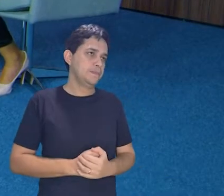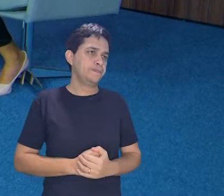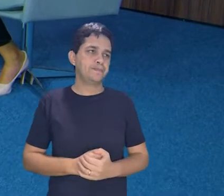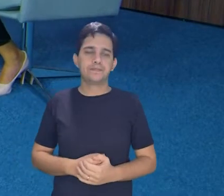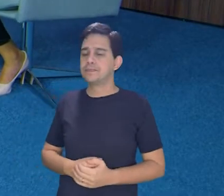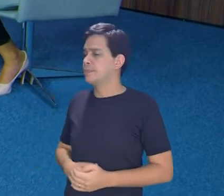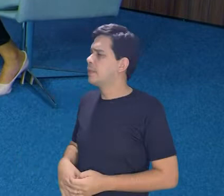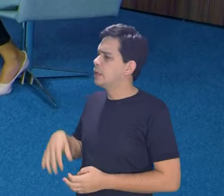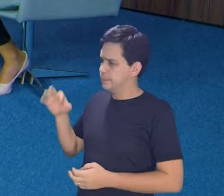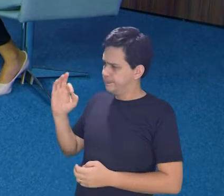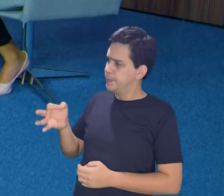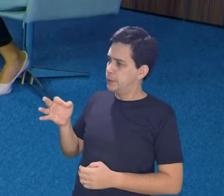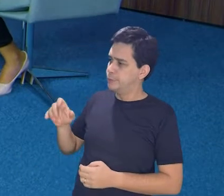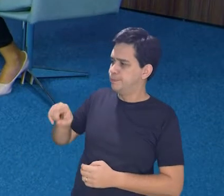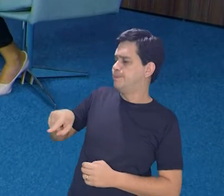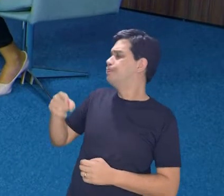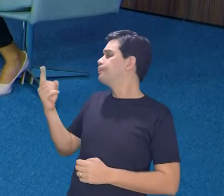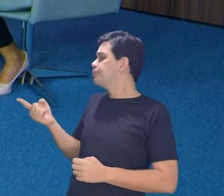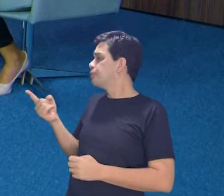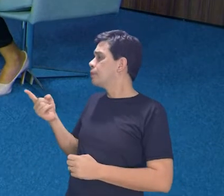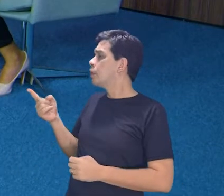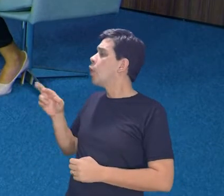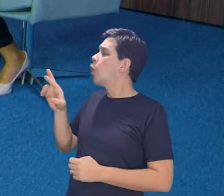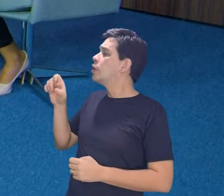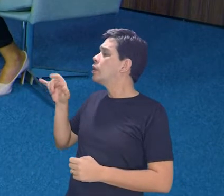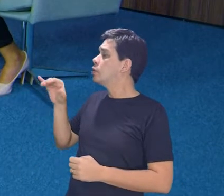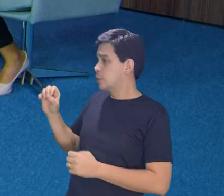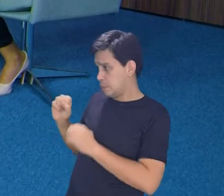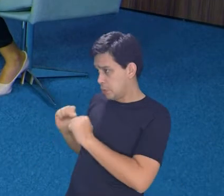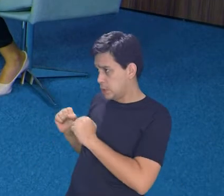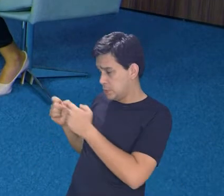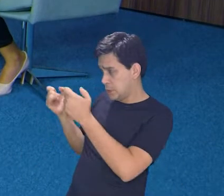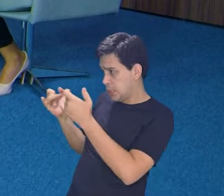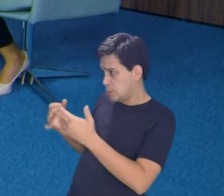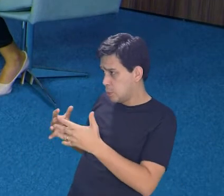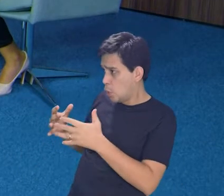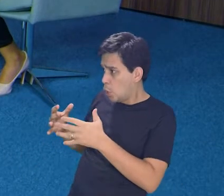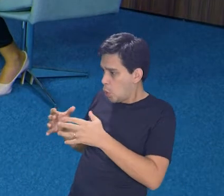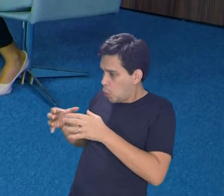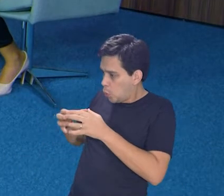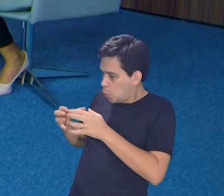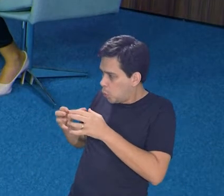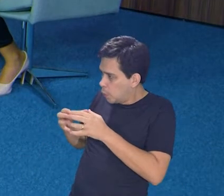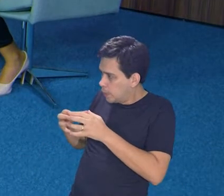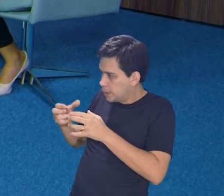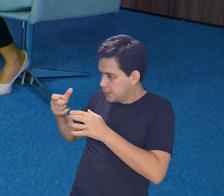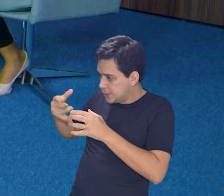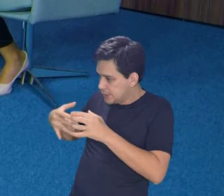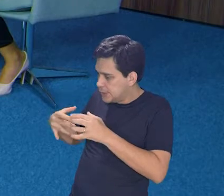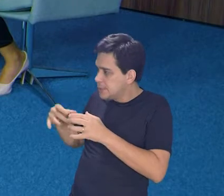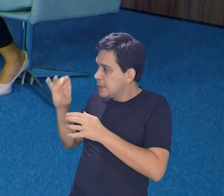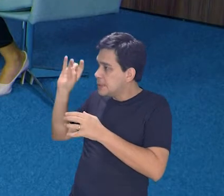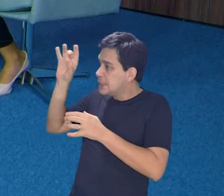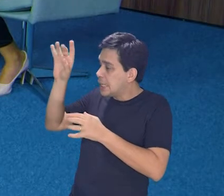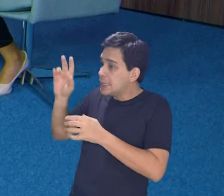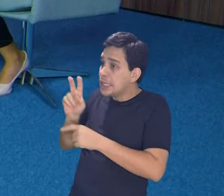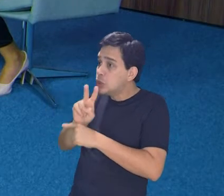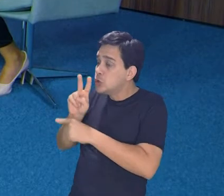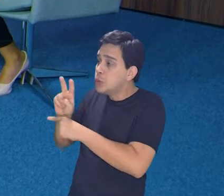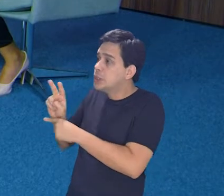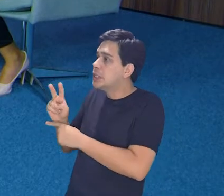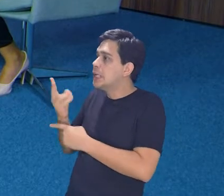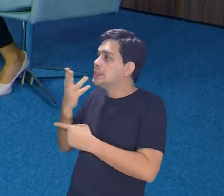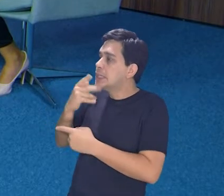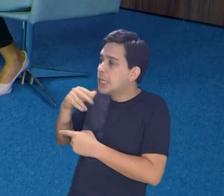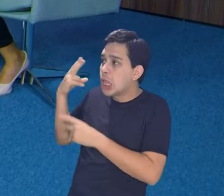você poderia falar um pouquinho para a gente sobre o Núcleo Especializado de Promoção e Defesa dos Direitos da Criança e do Adolescente? Como é que se dá